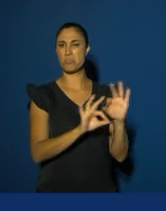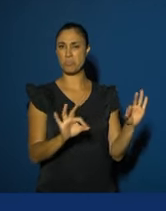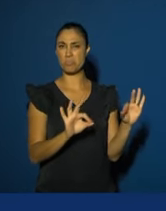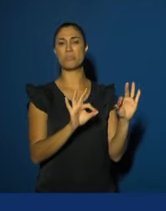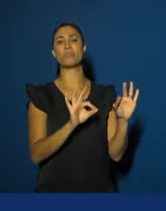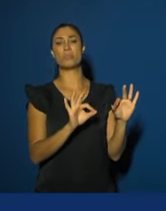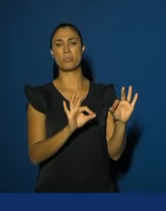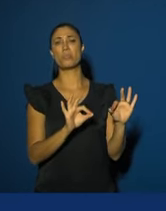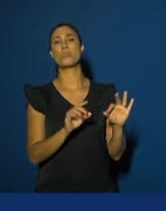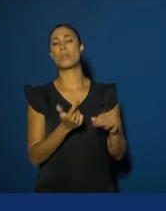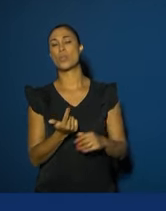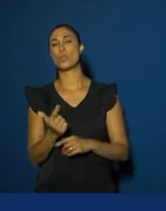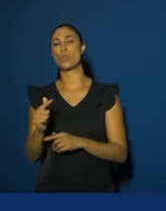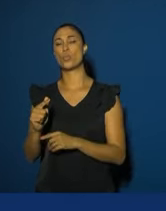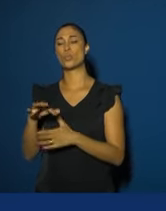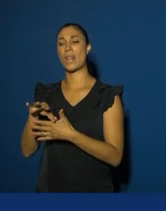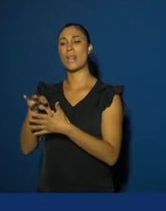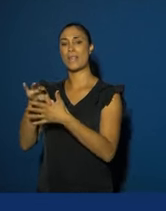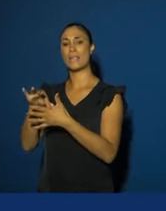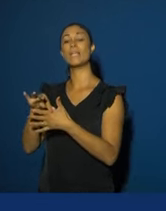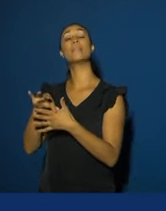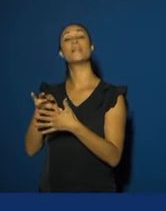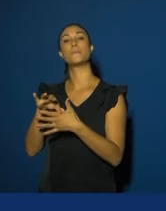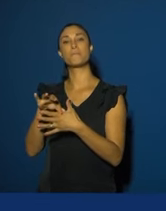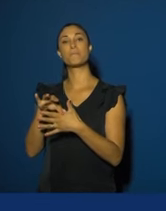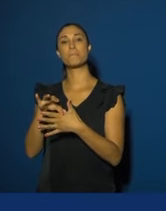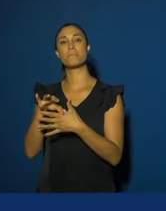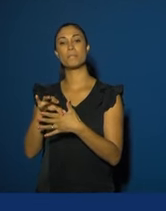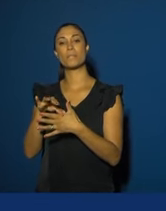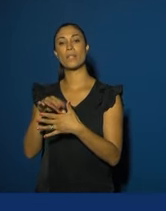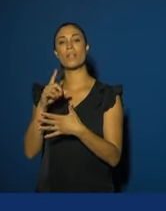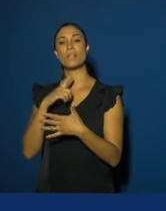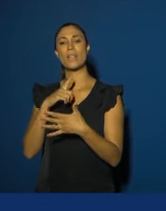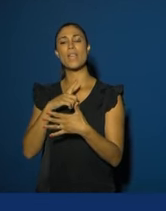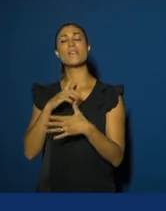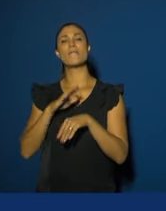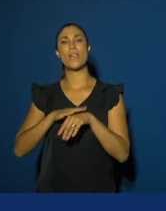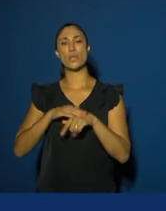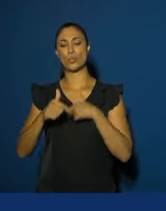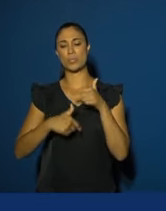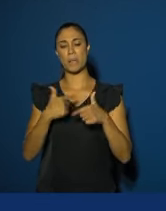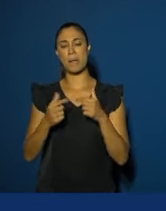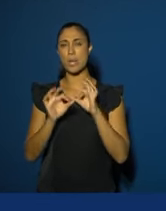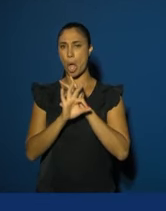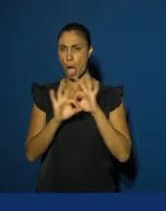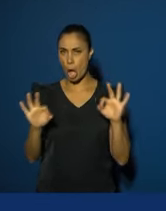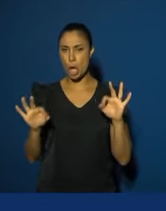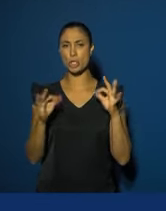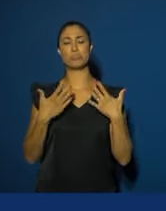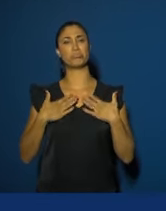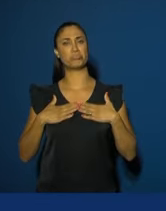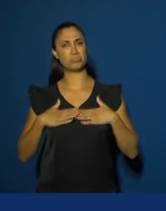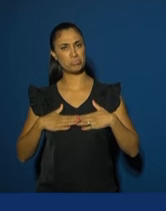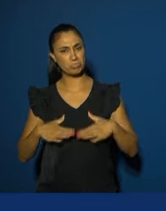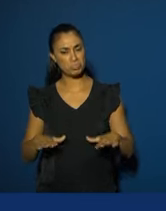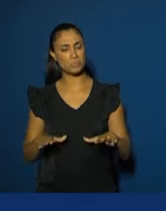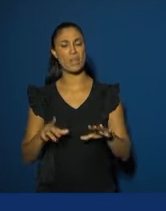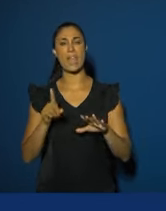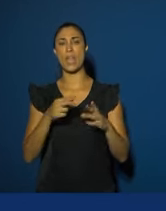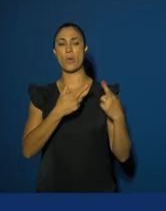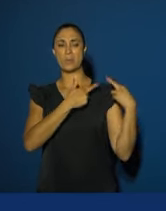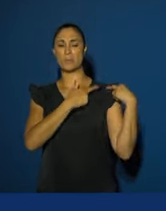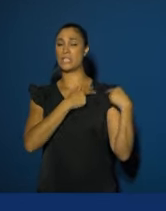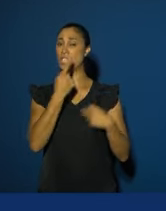liderança do presidente Roberto Campos eh eu acho que tem agido com serenidade com tranquilidade é uma enorme